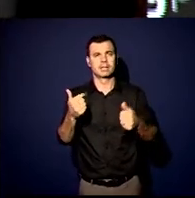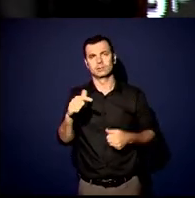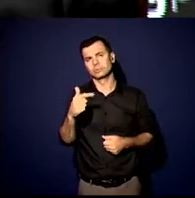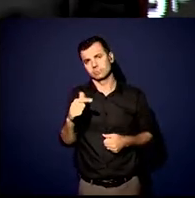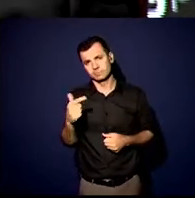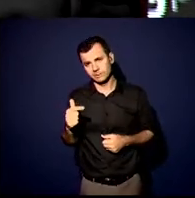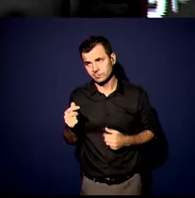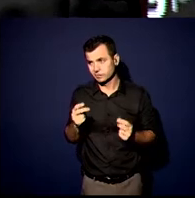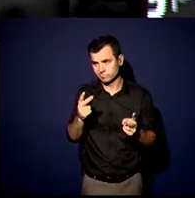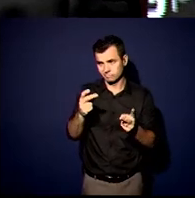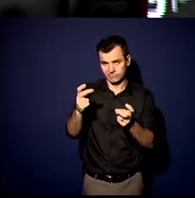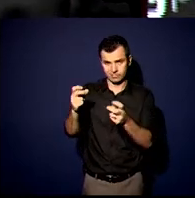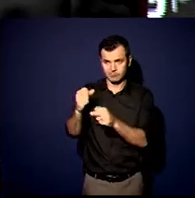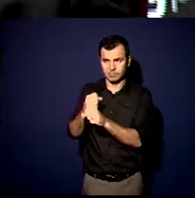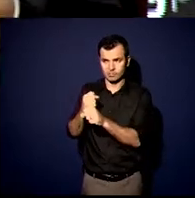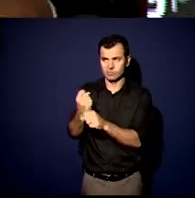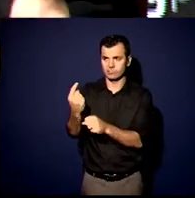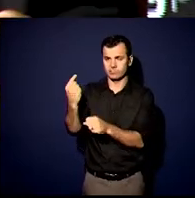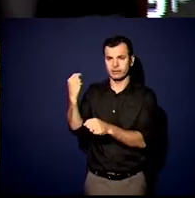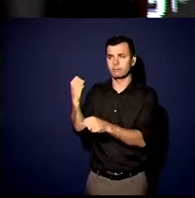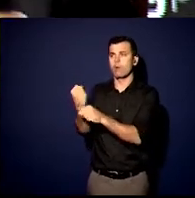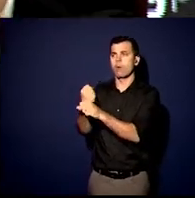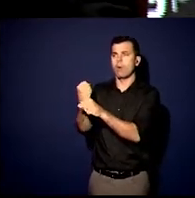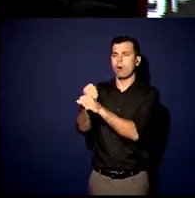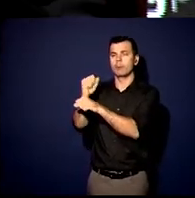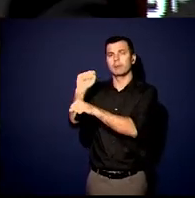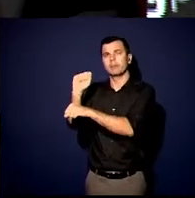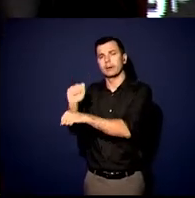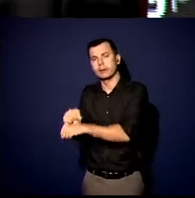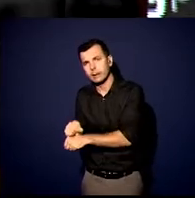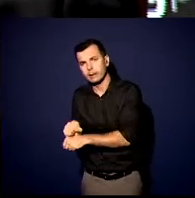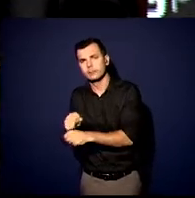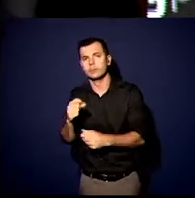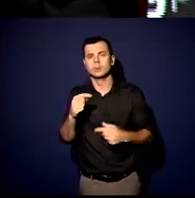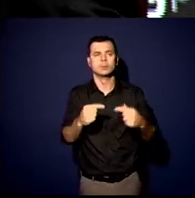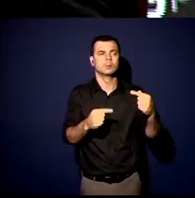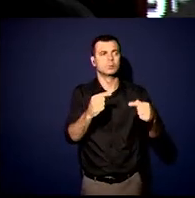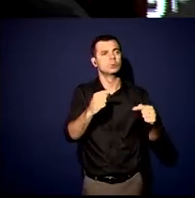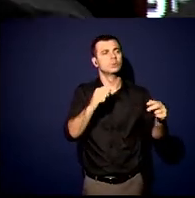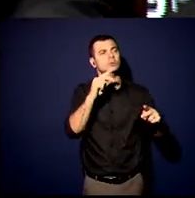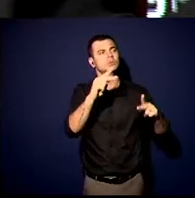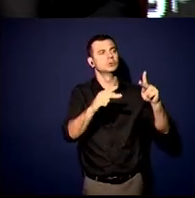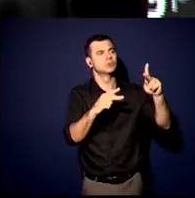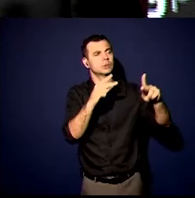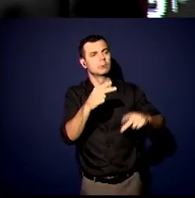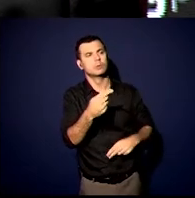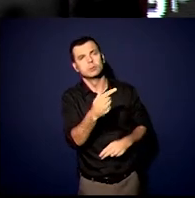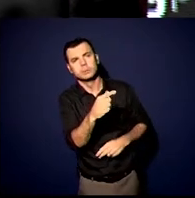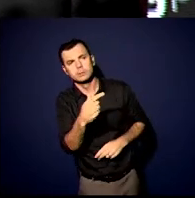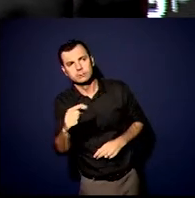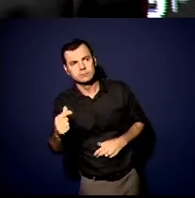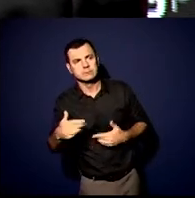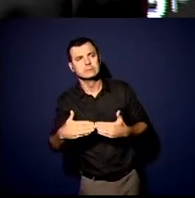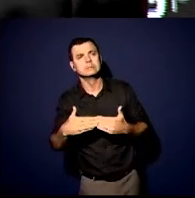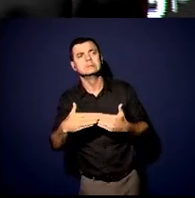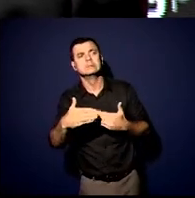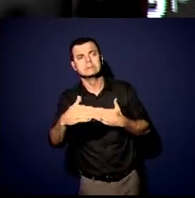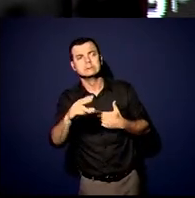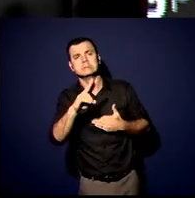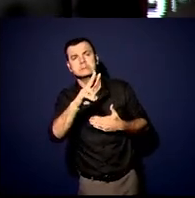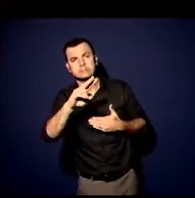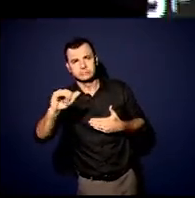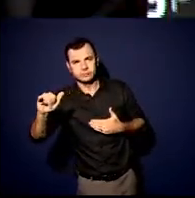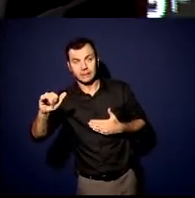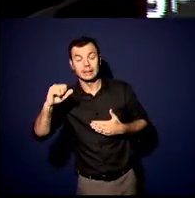nós vimos nos últimos anos com obras paradas com a ausência de políticas públicas com consequências gravíssimas para o Brasil